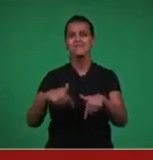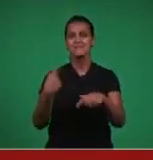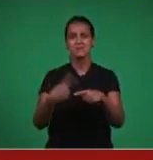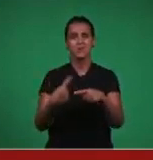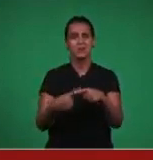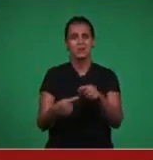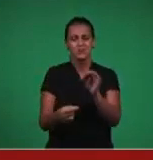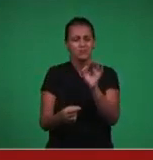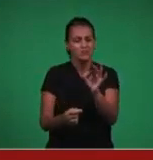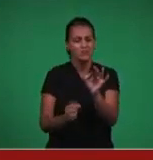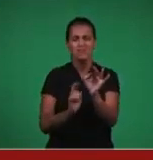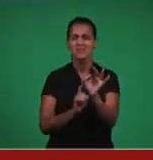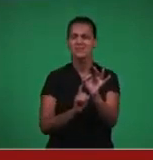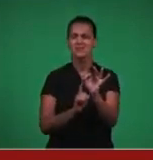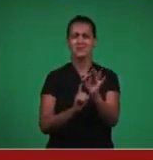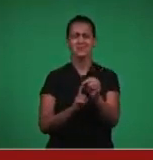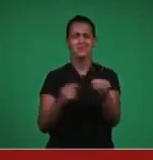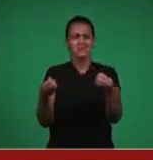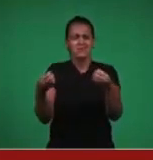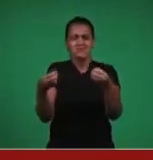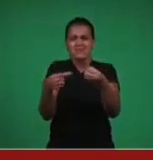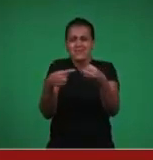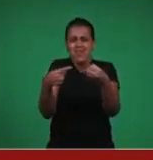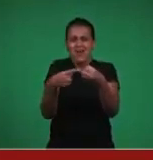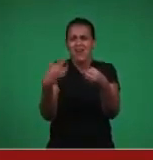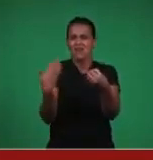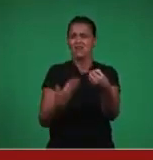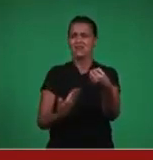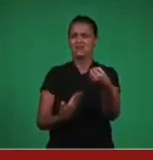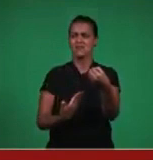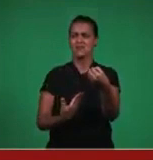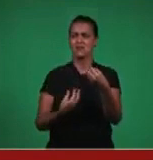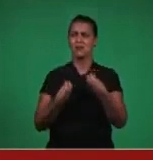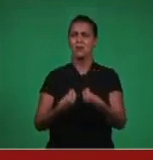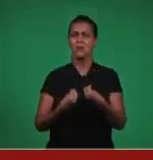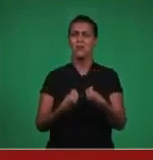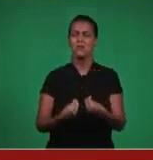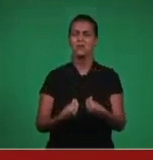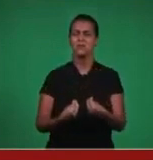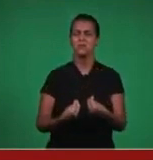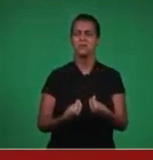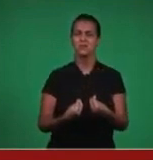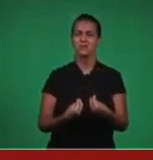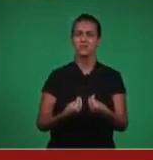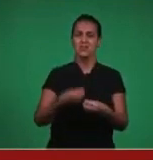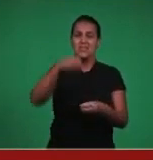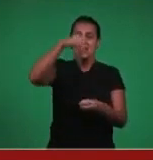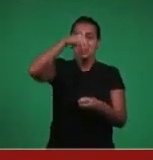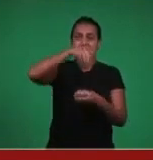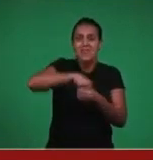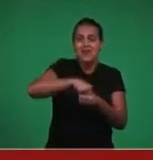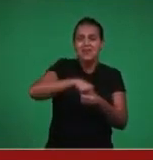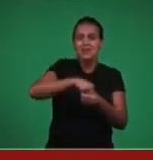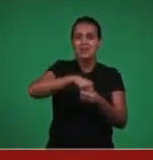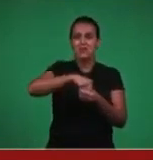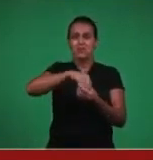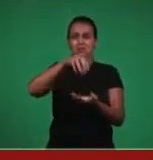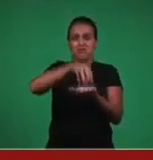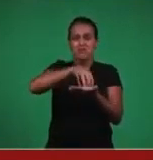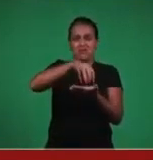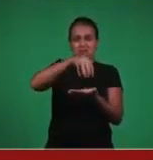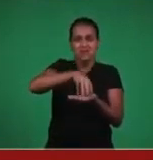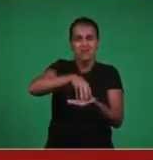Dentro dela, por exemplo, na parte maior, que é o núcleo, contém uma estrutura tão complexa como